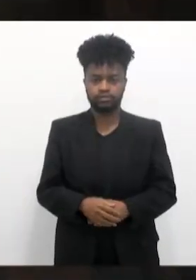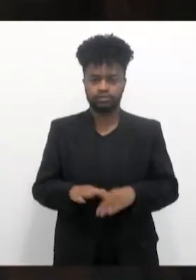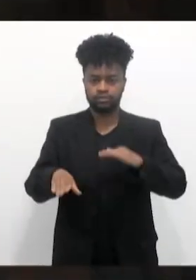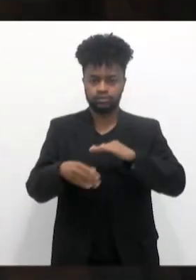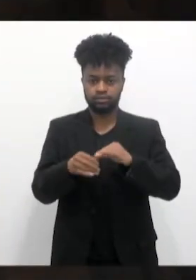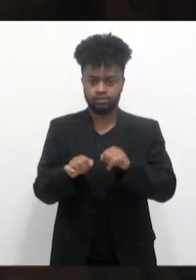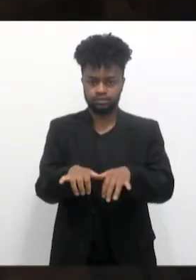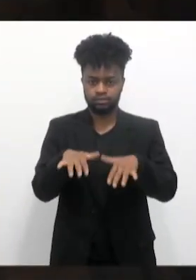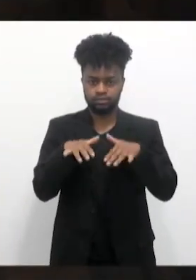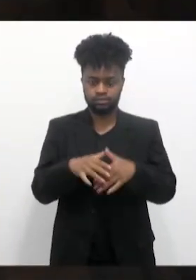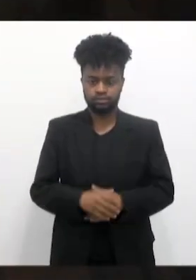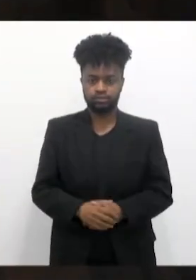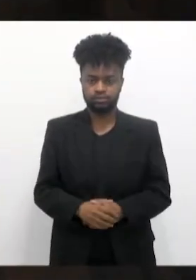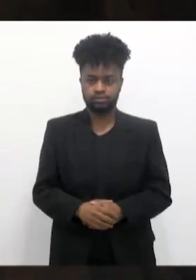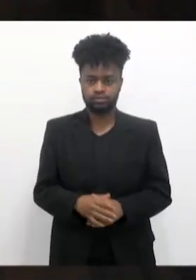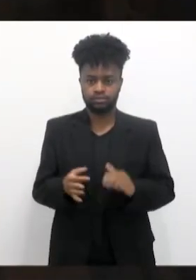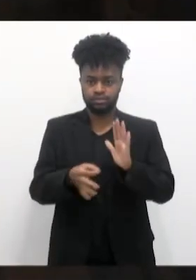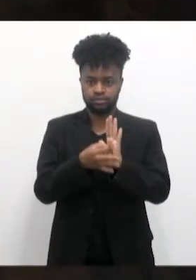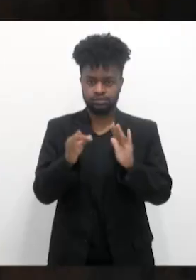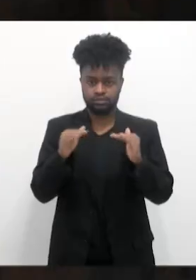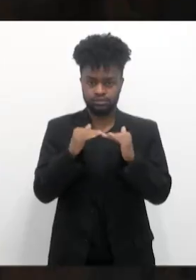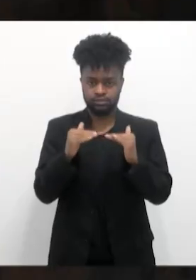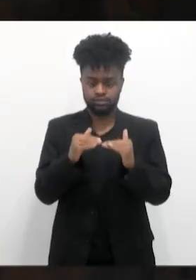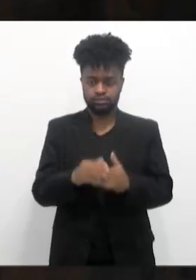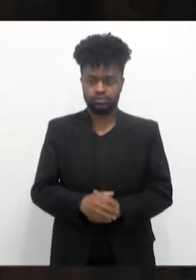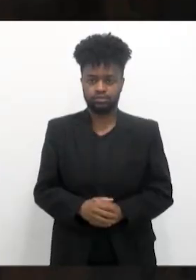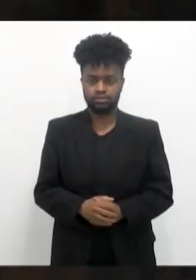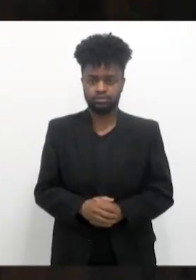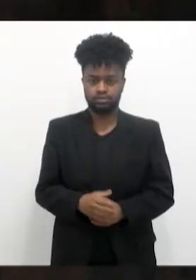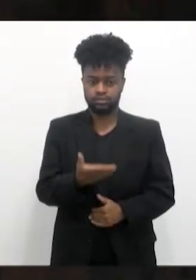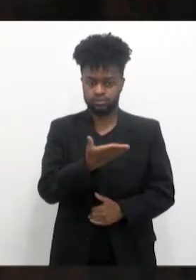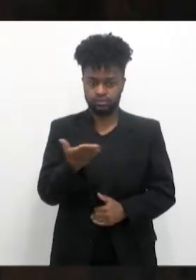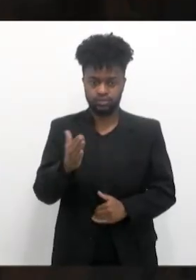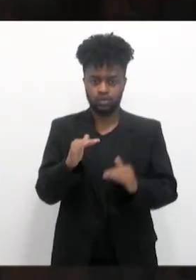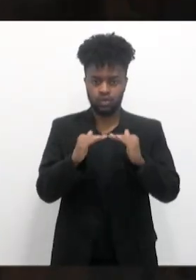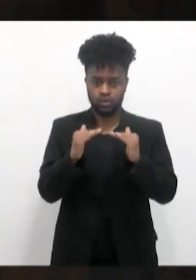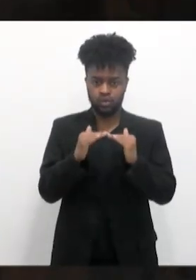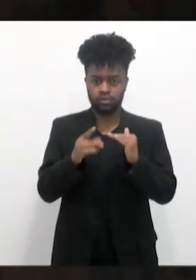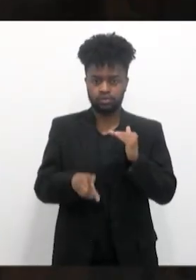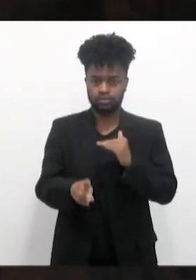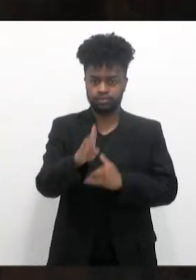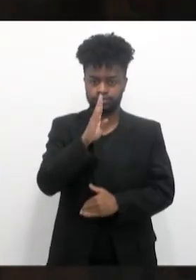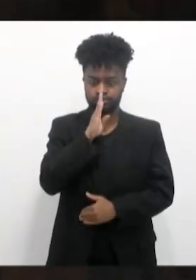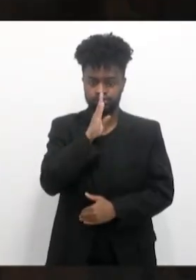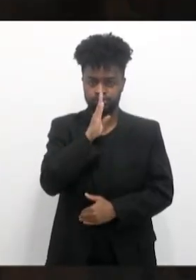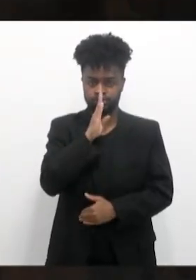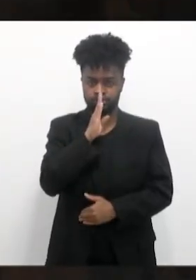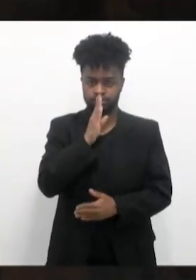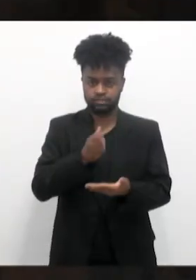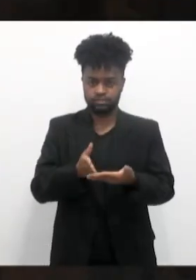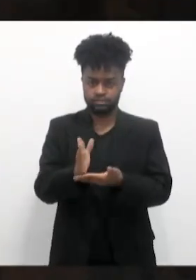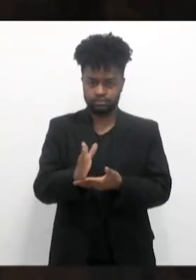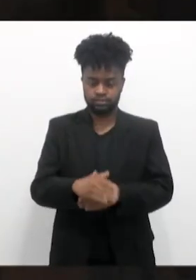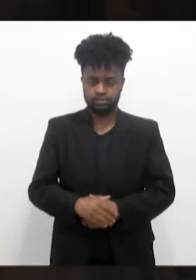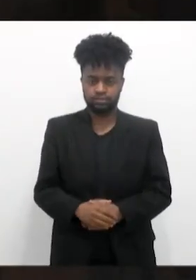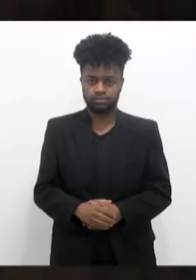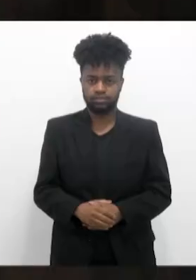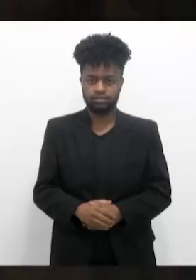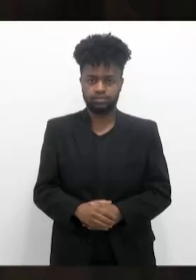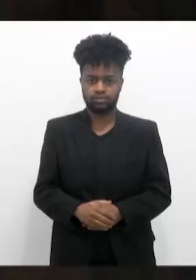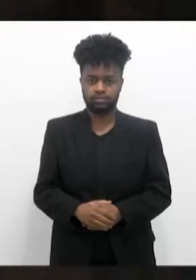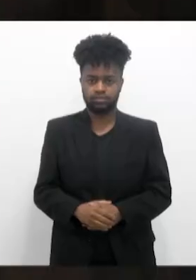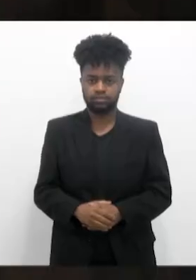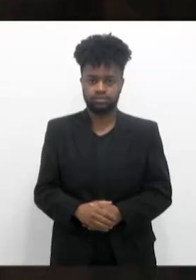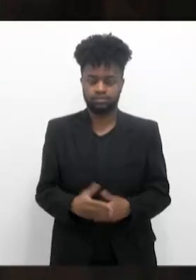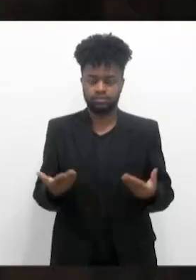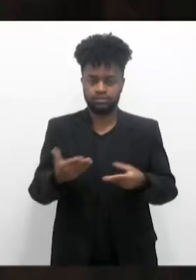de plenário, um parecer favorável. Os senhores que aprovam, permaneçam como estão. Aprovado.